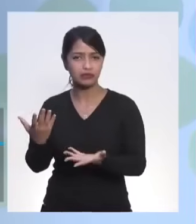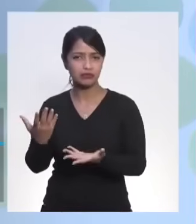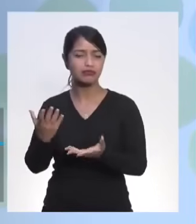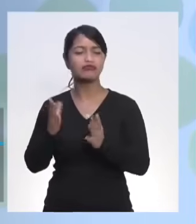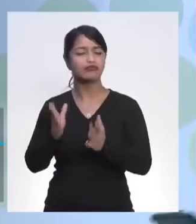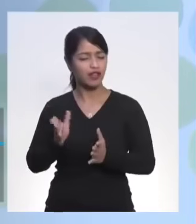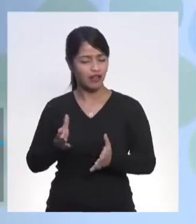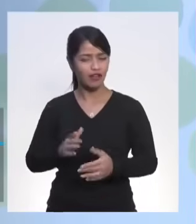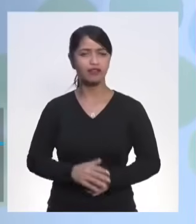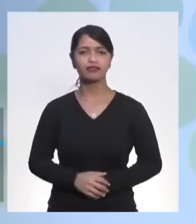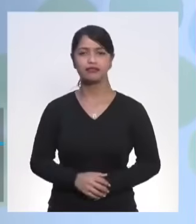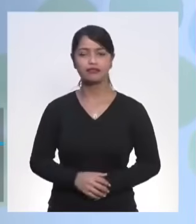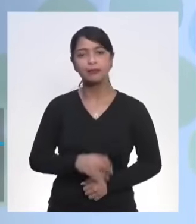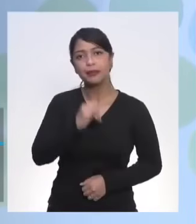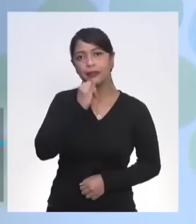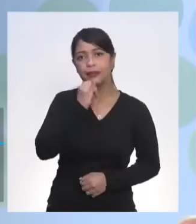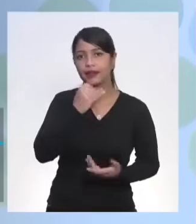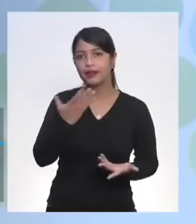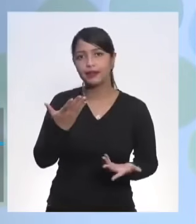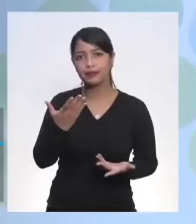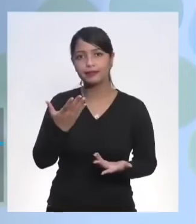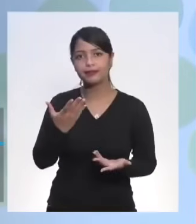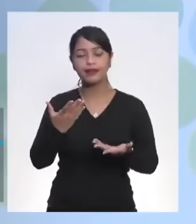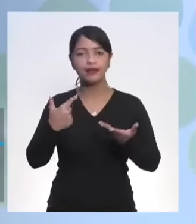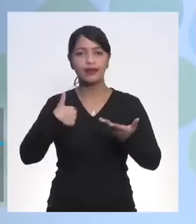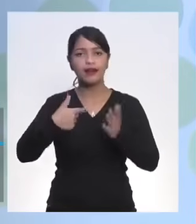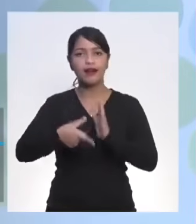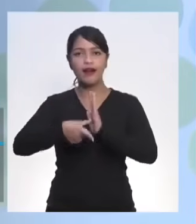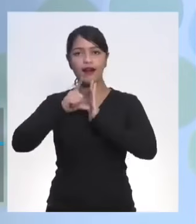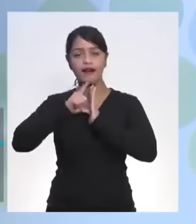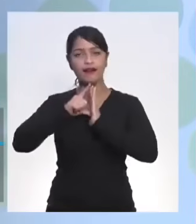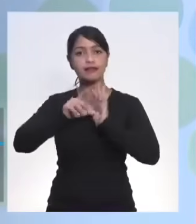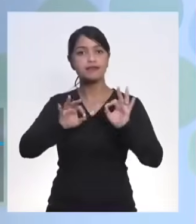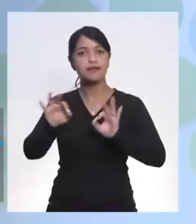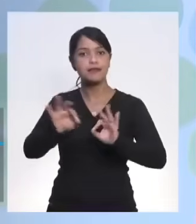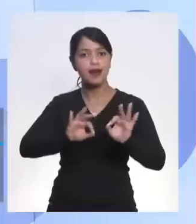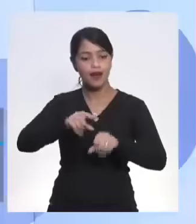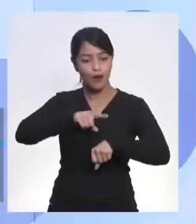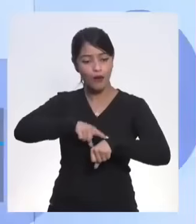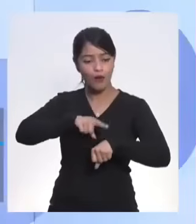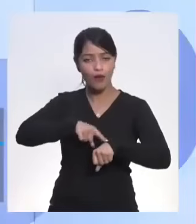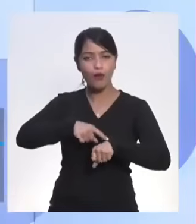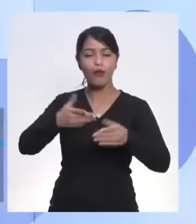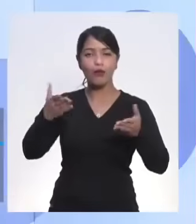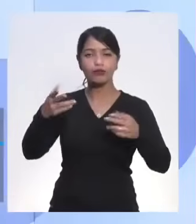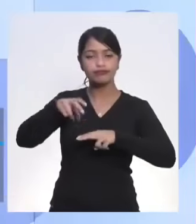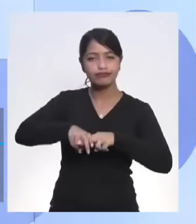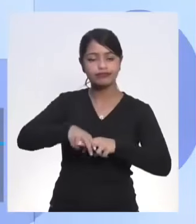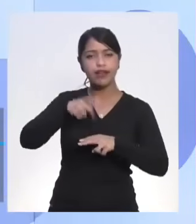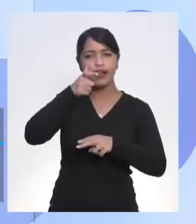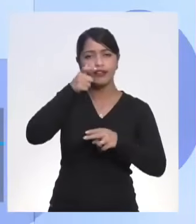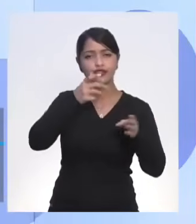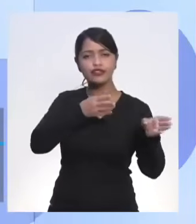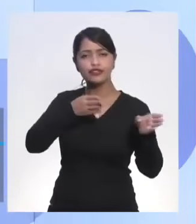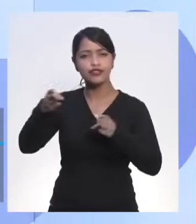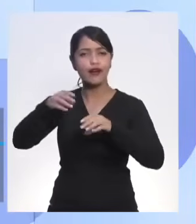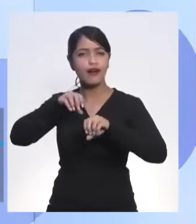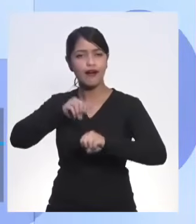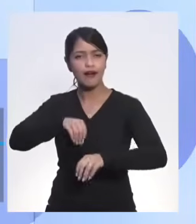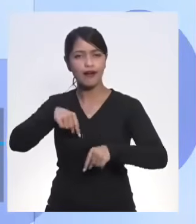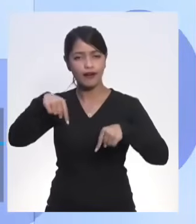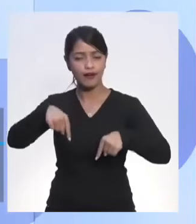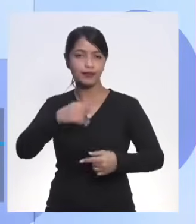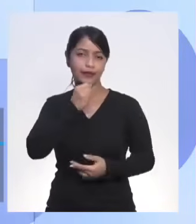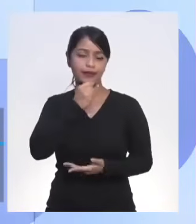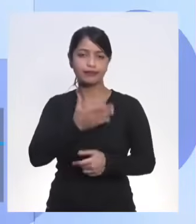que seja se programar para ver, por exemplo, esta aula com horário, né, Ale? Exatamente, a ideia do horário de acordar,